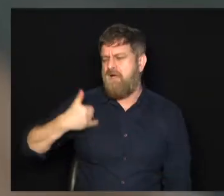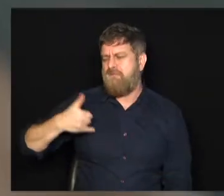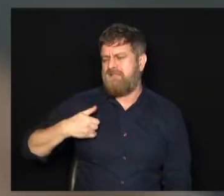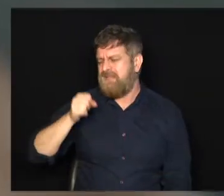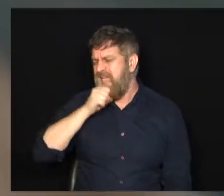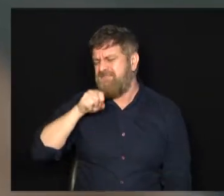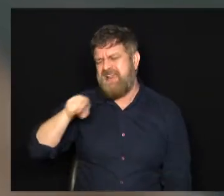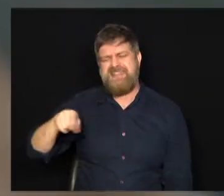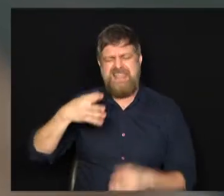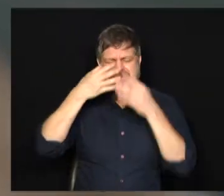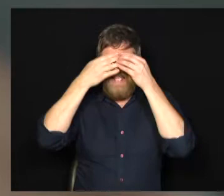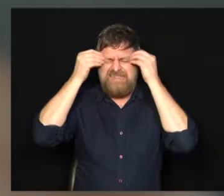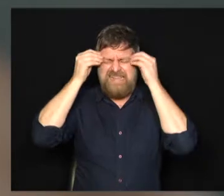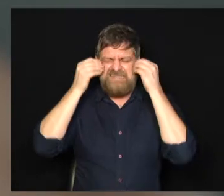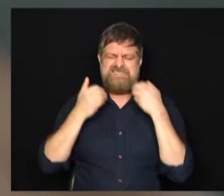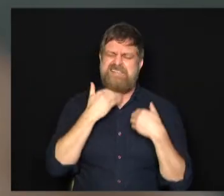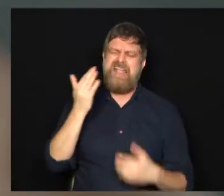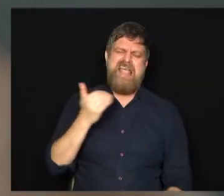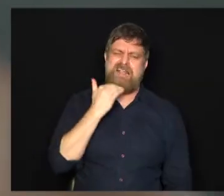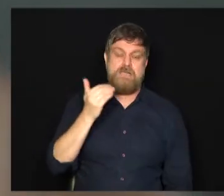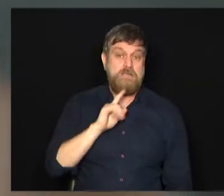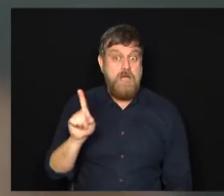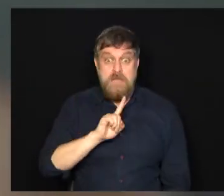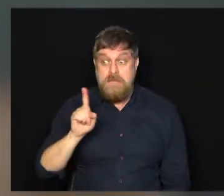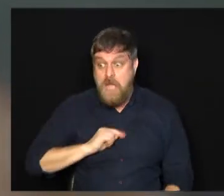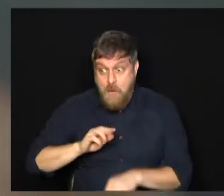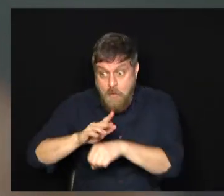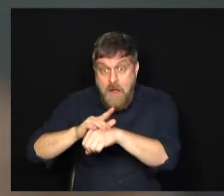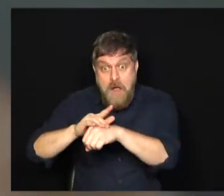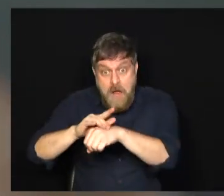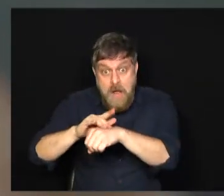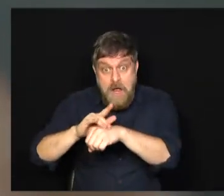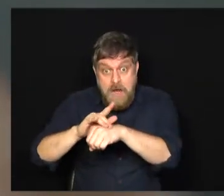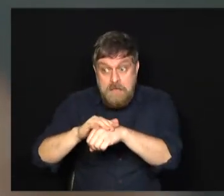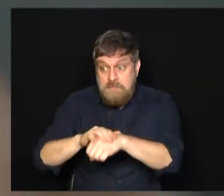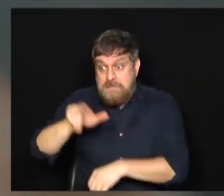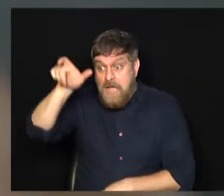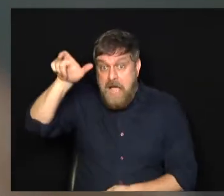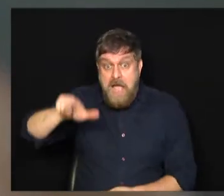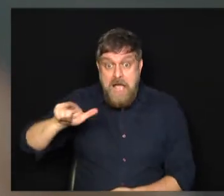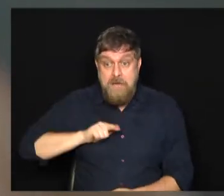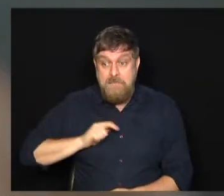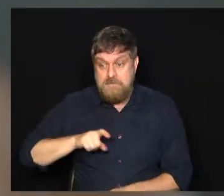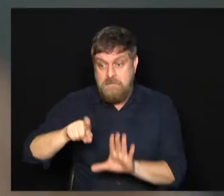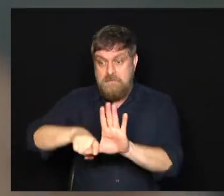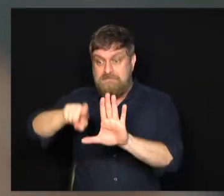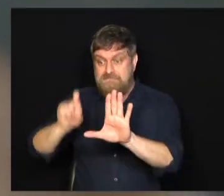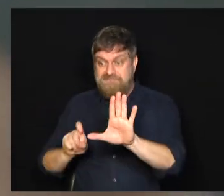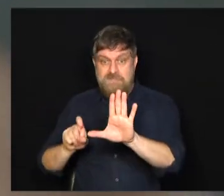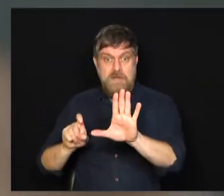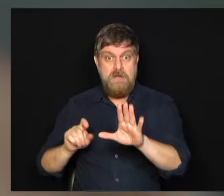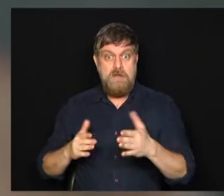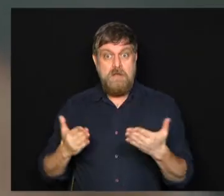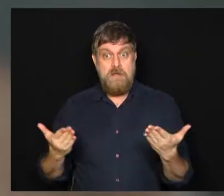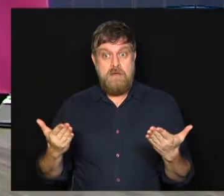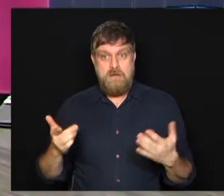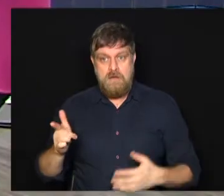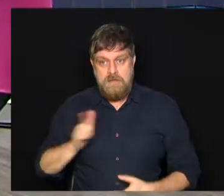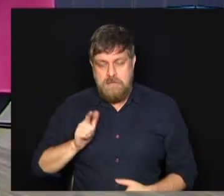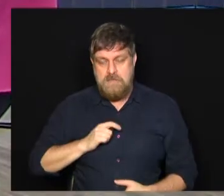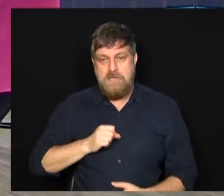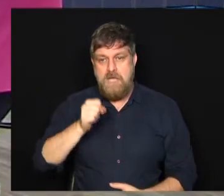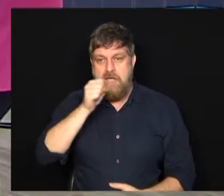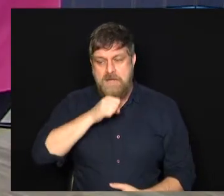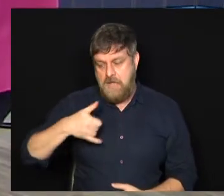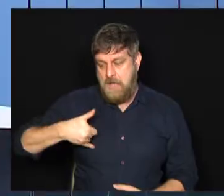esquecer, né? E esperar que essa doença se alastre de uma forma que a pessoa perca a sua independência e sua autonomia. Tem que